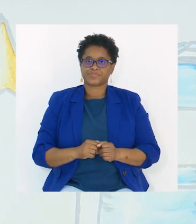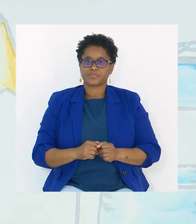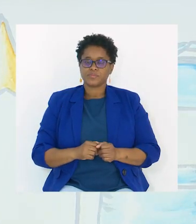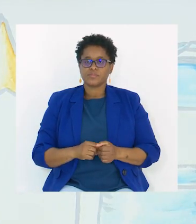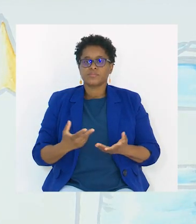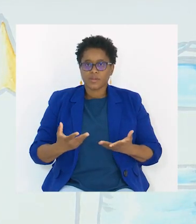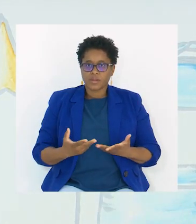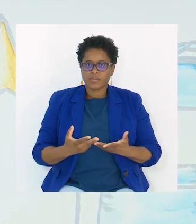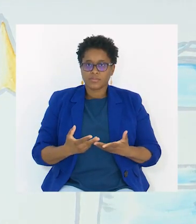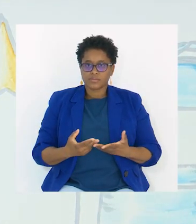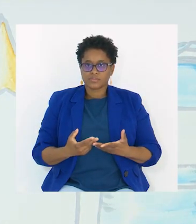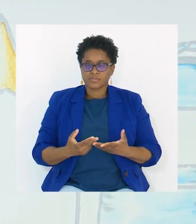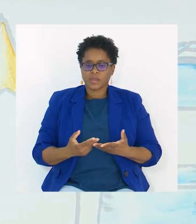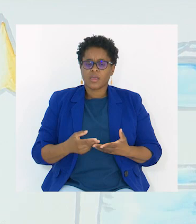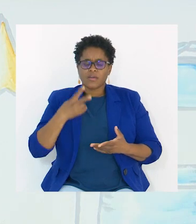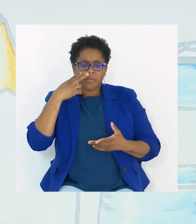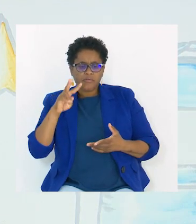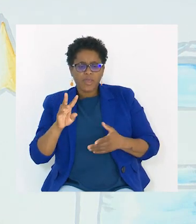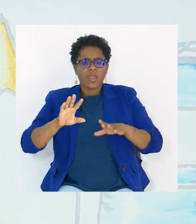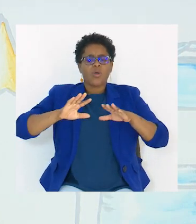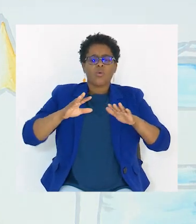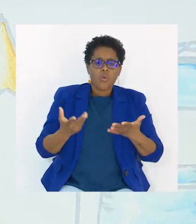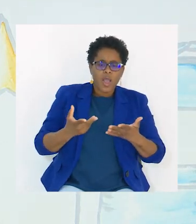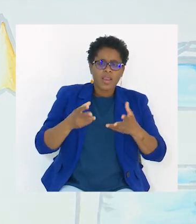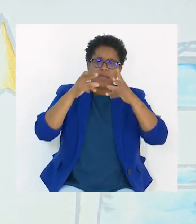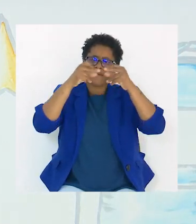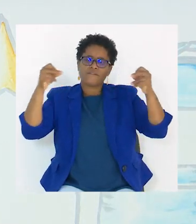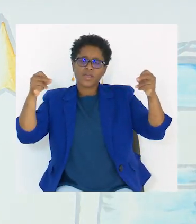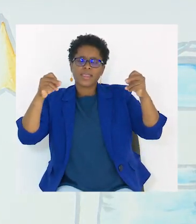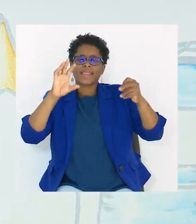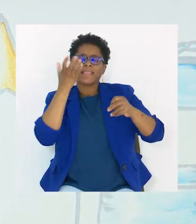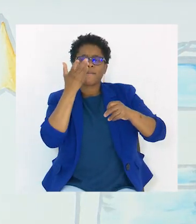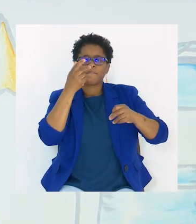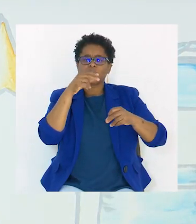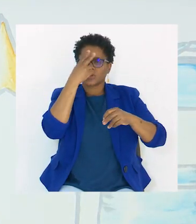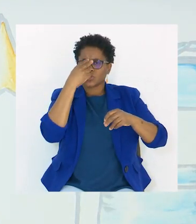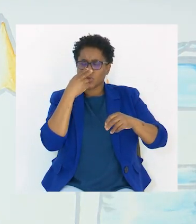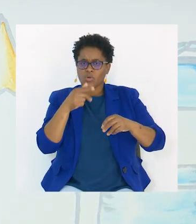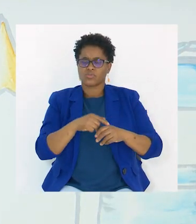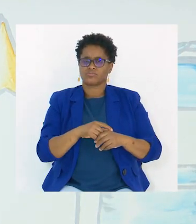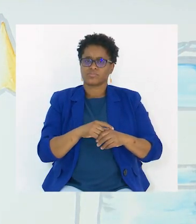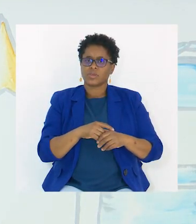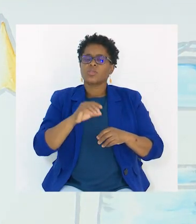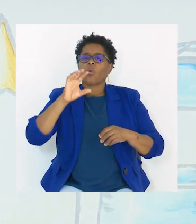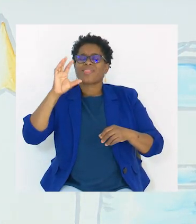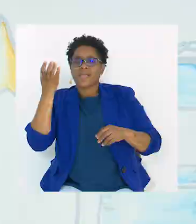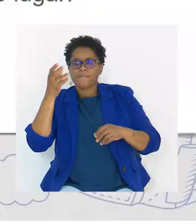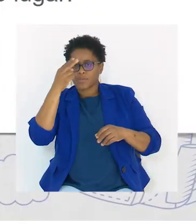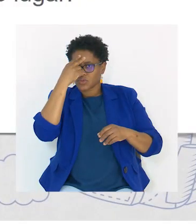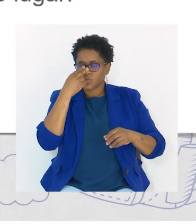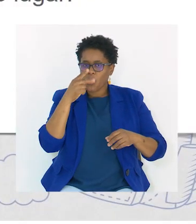Vamos lá ver qual é a definição do tempo histórico. Tanto o tempo